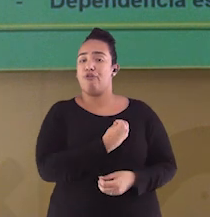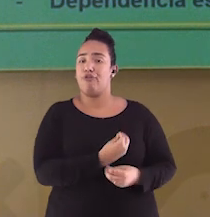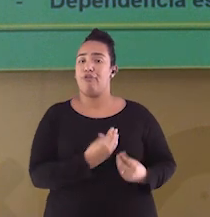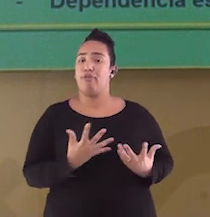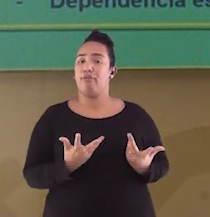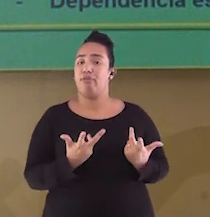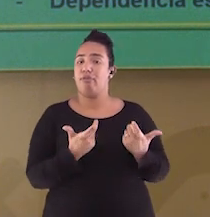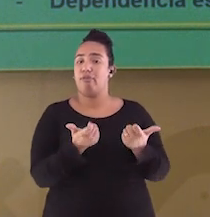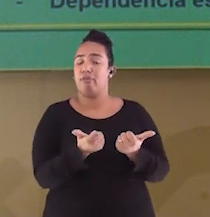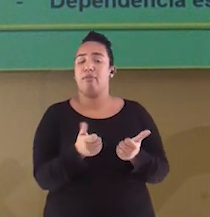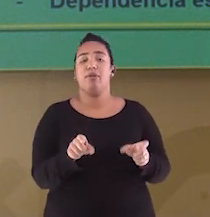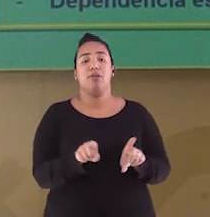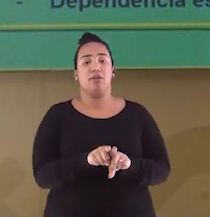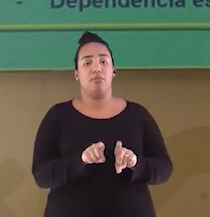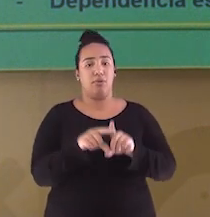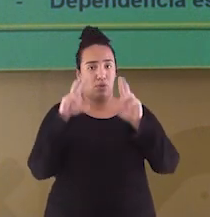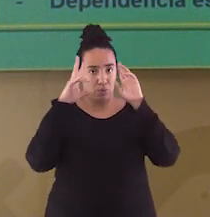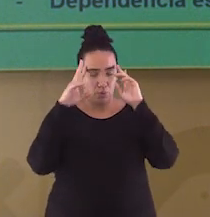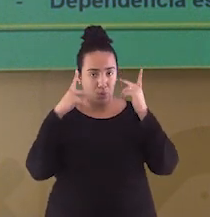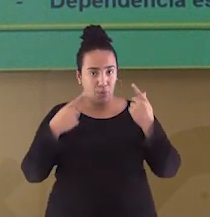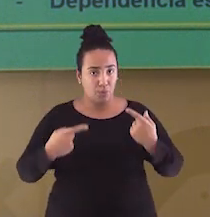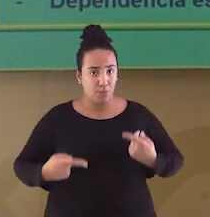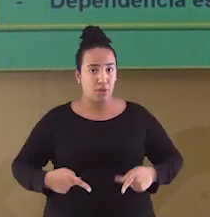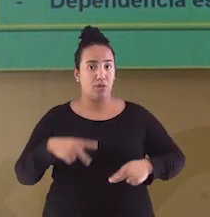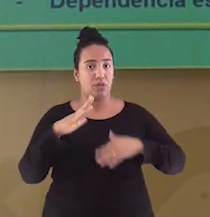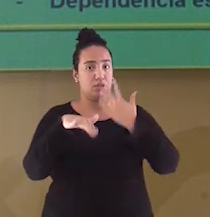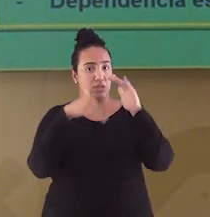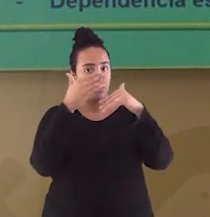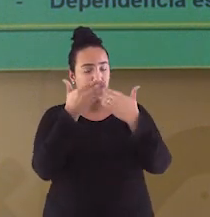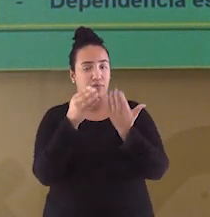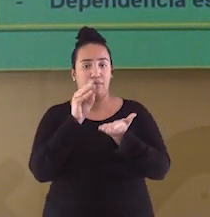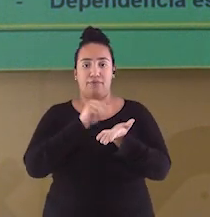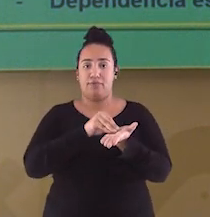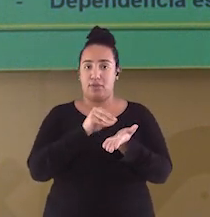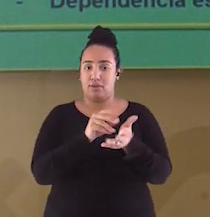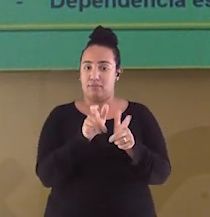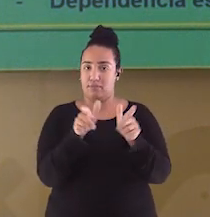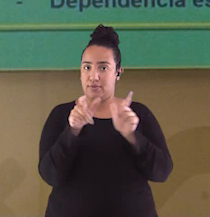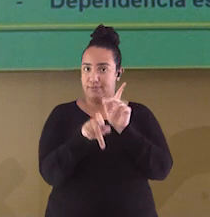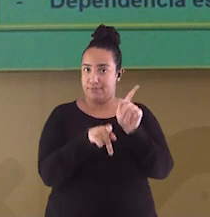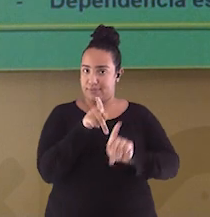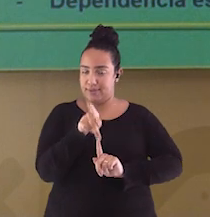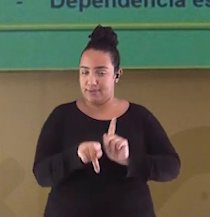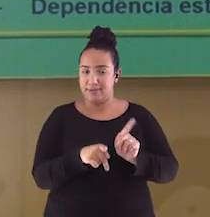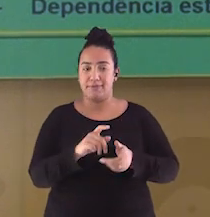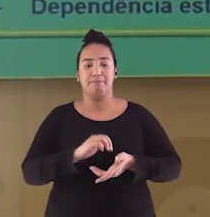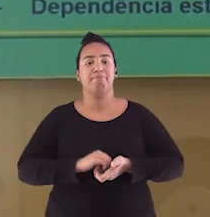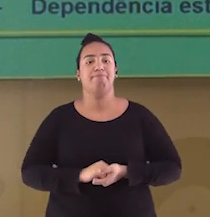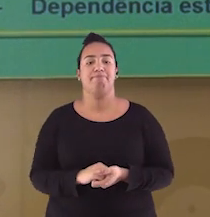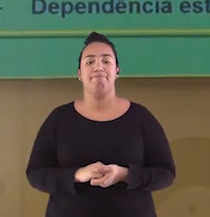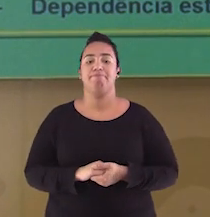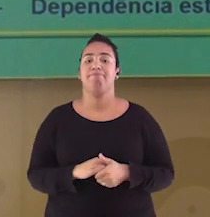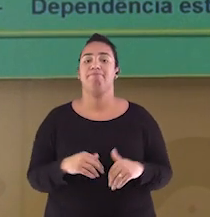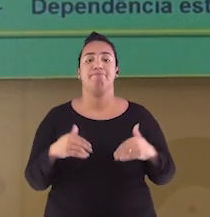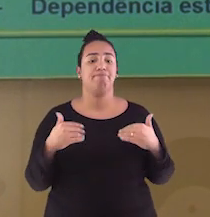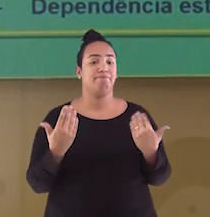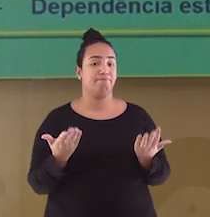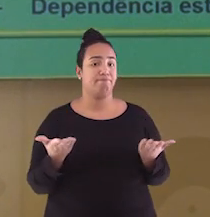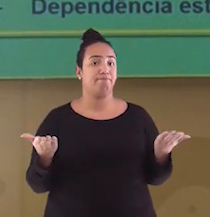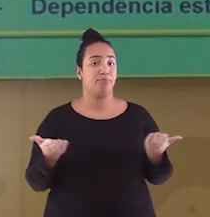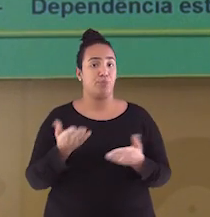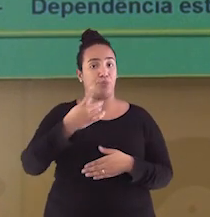de desenvolvimento humano e econômico de grande parte da população africana. Agora que